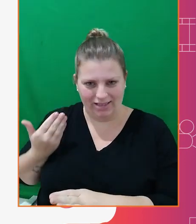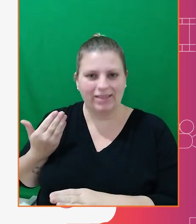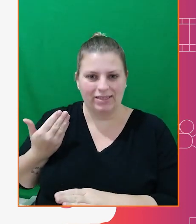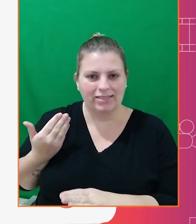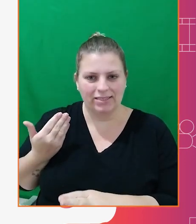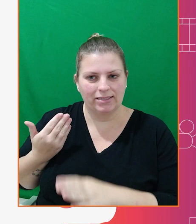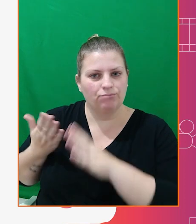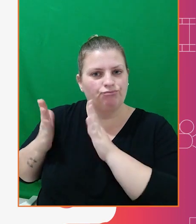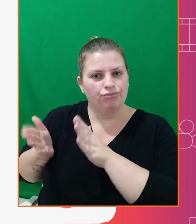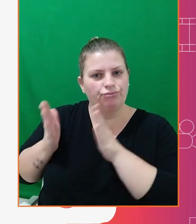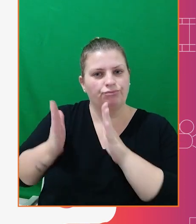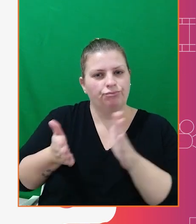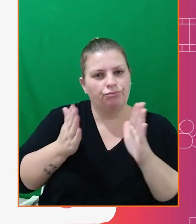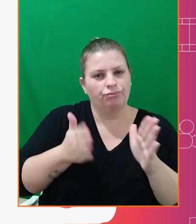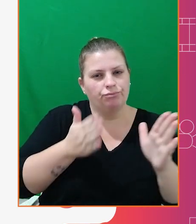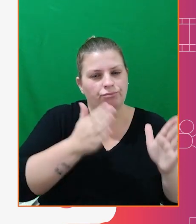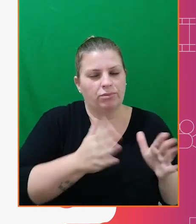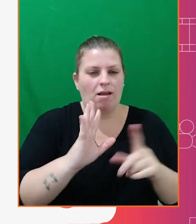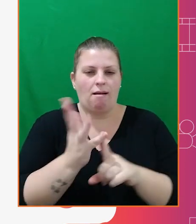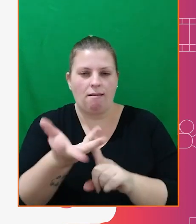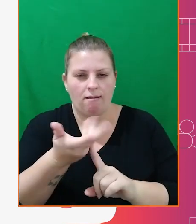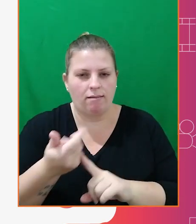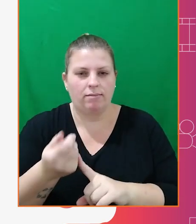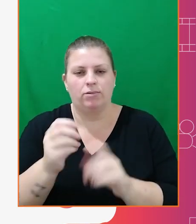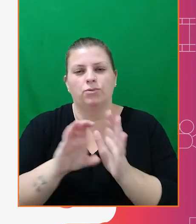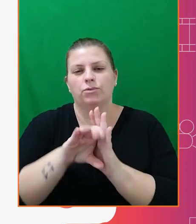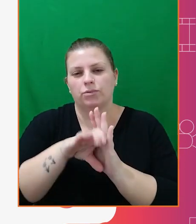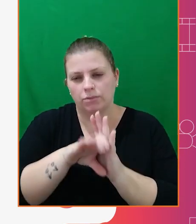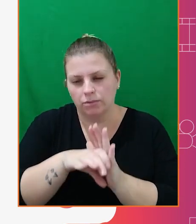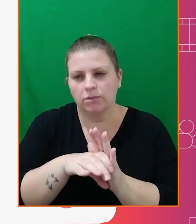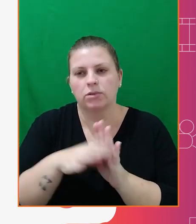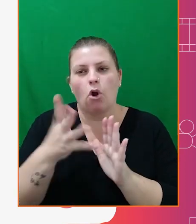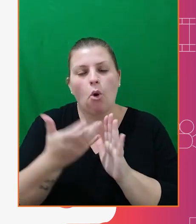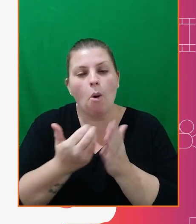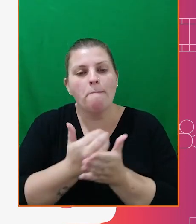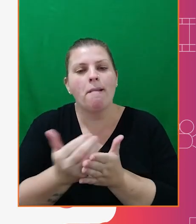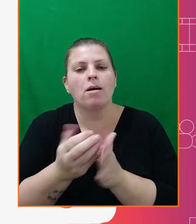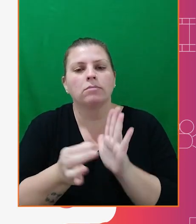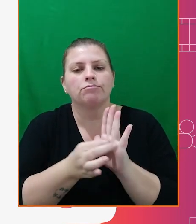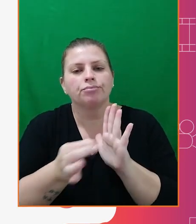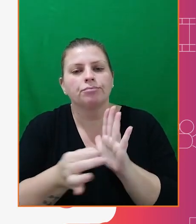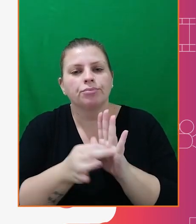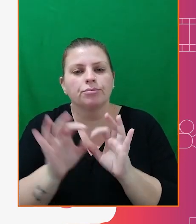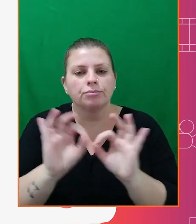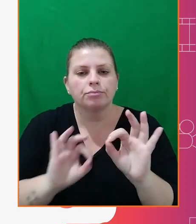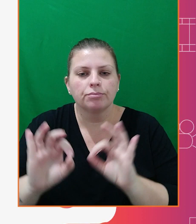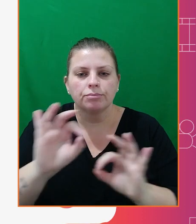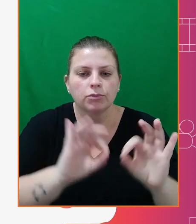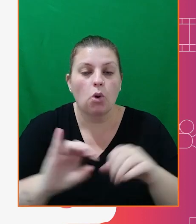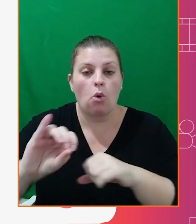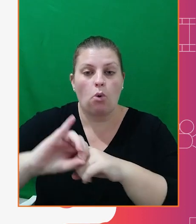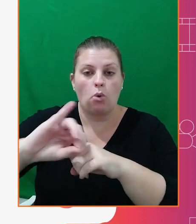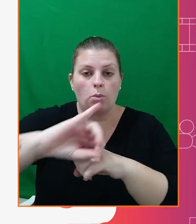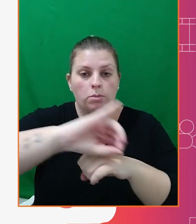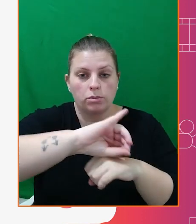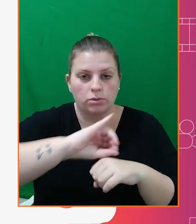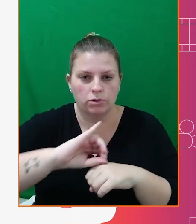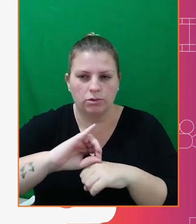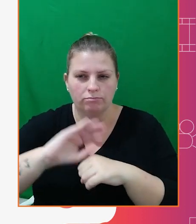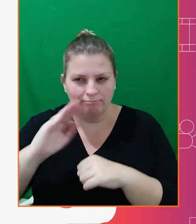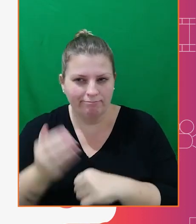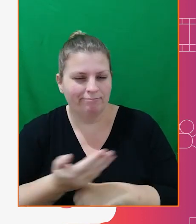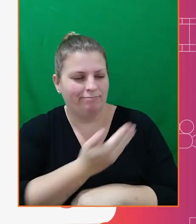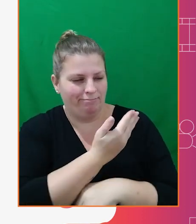de conceito, e também são sugeridos possíveis objetos em cena. O storyboard se configura dessa